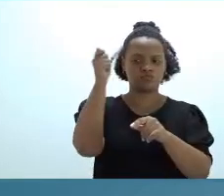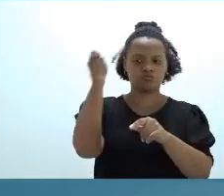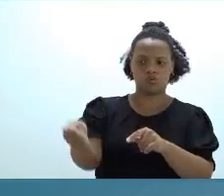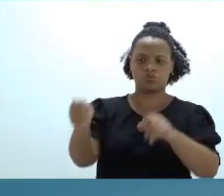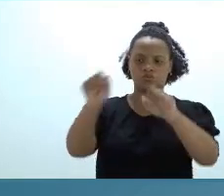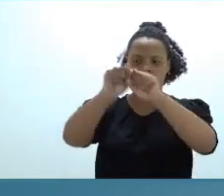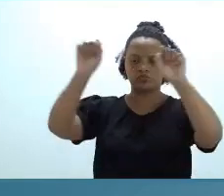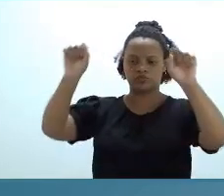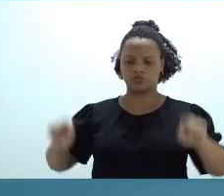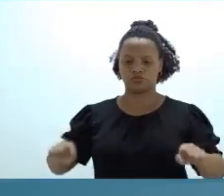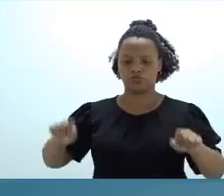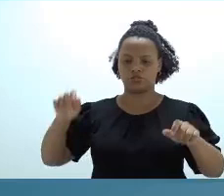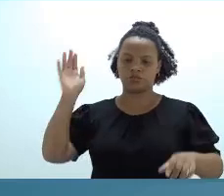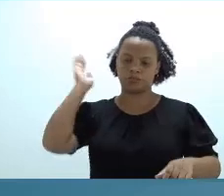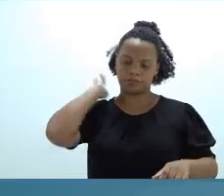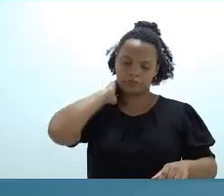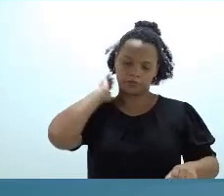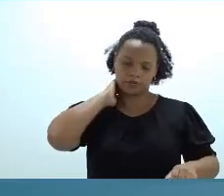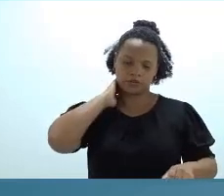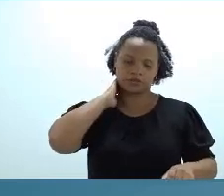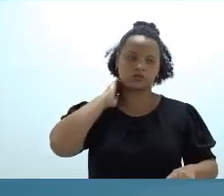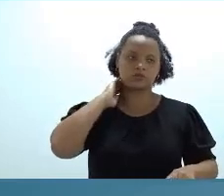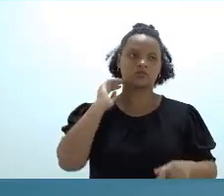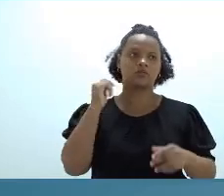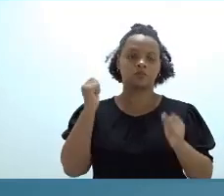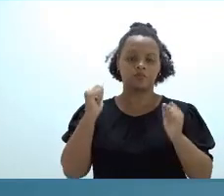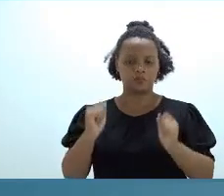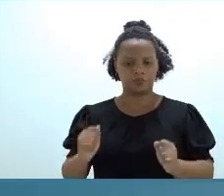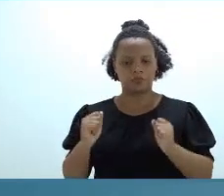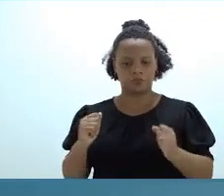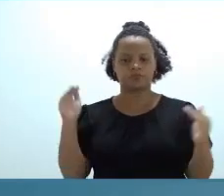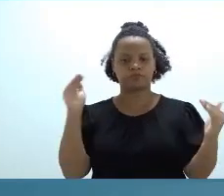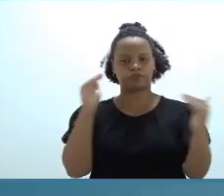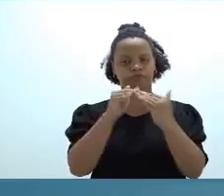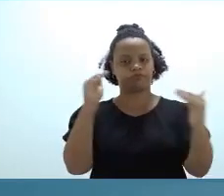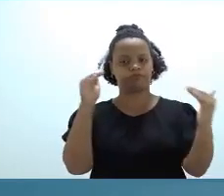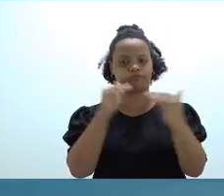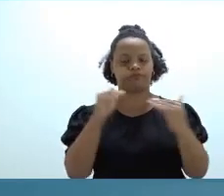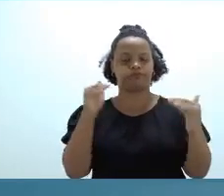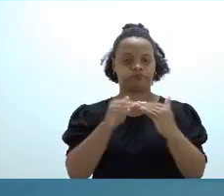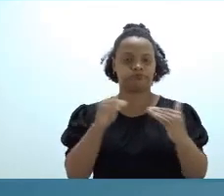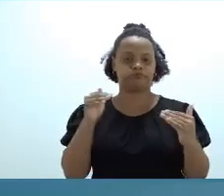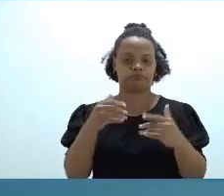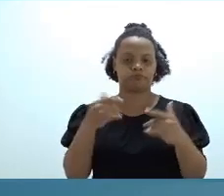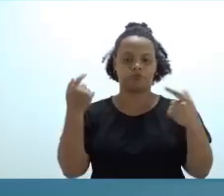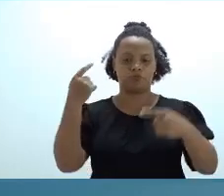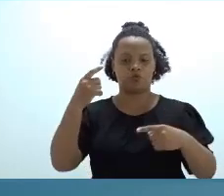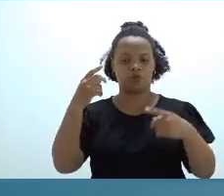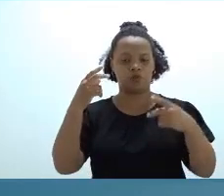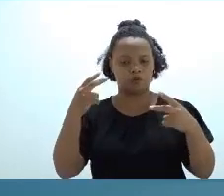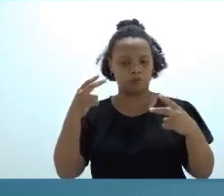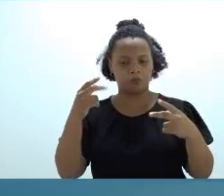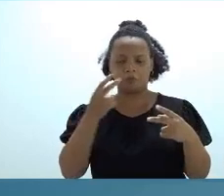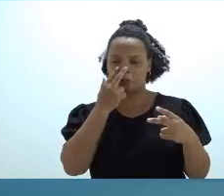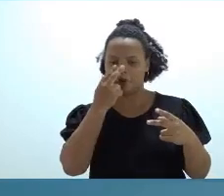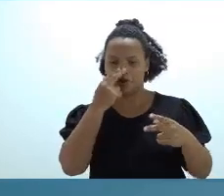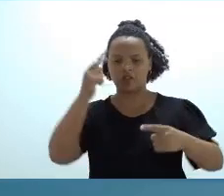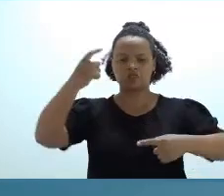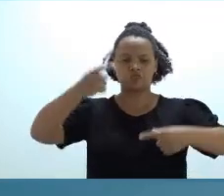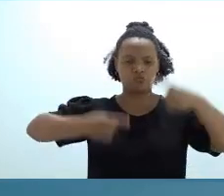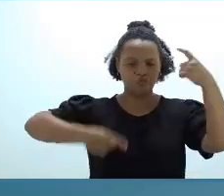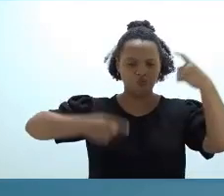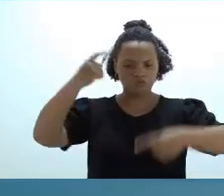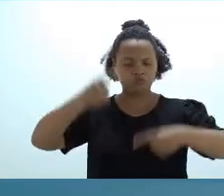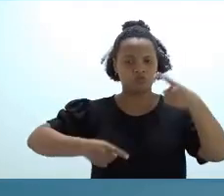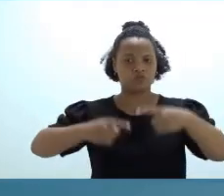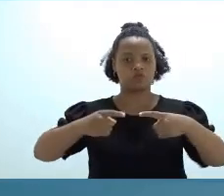confrontada em razão da plausível antinomia com o regimento interno a reclamar uma correta resolução do conflito aparente de norma. Por isso, de plano, é